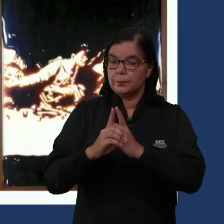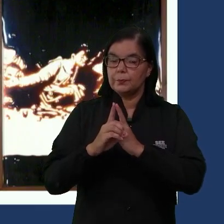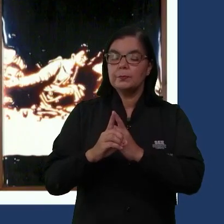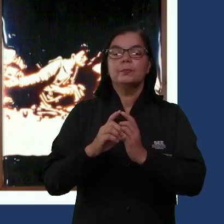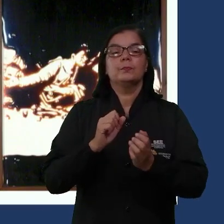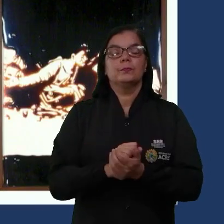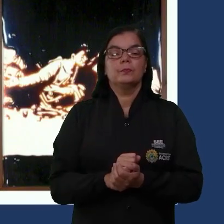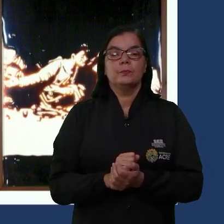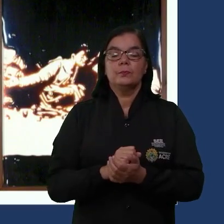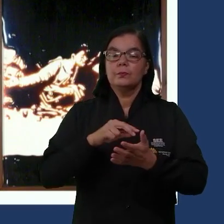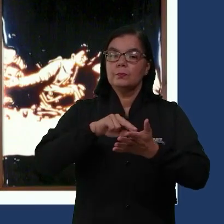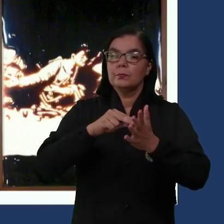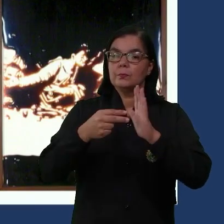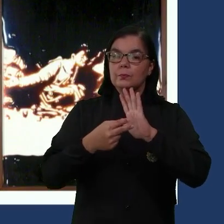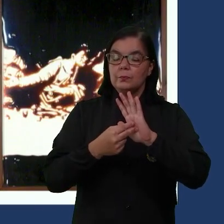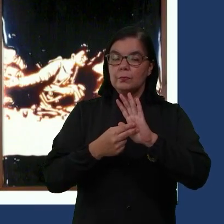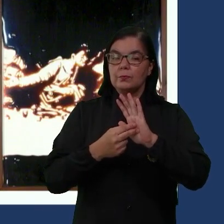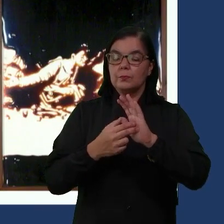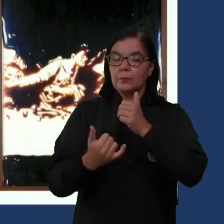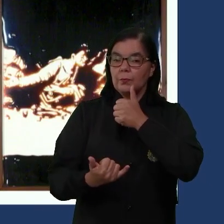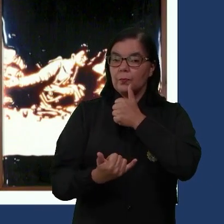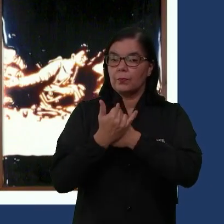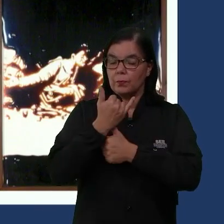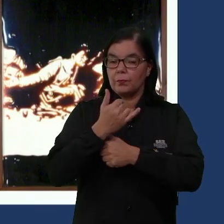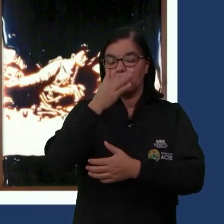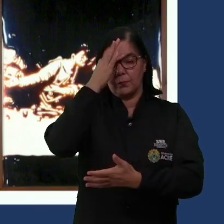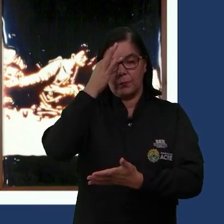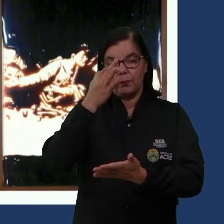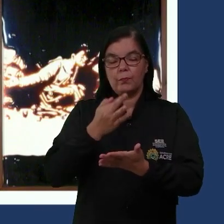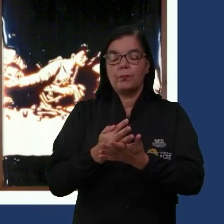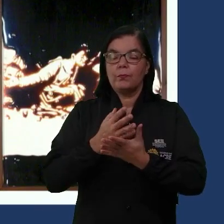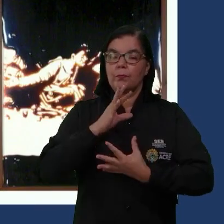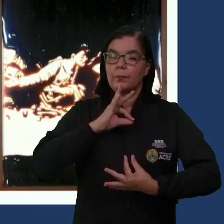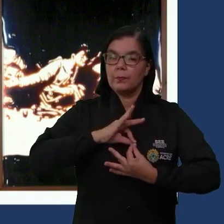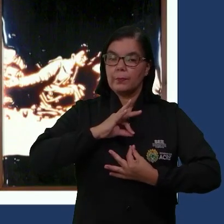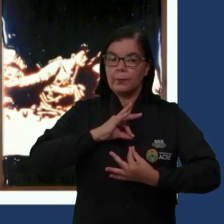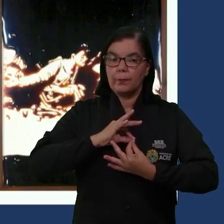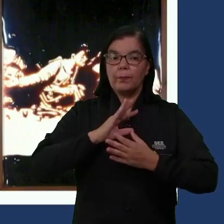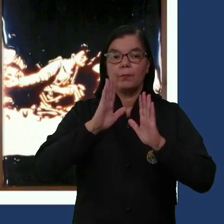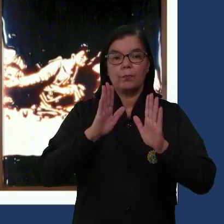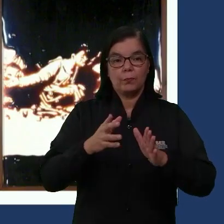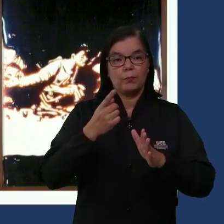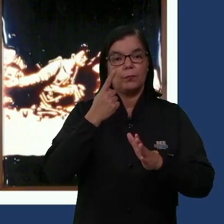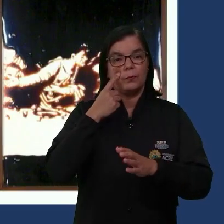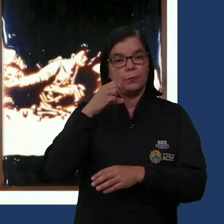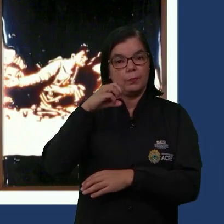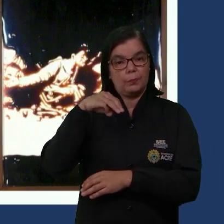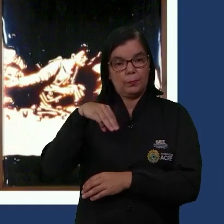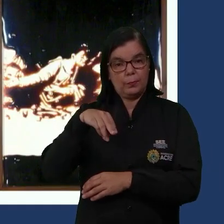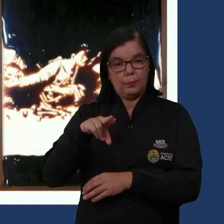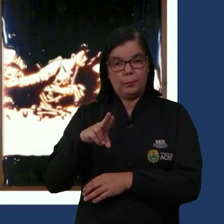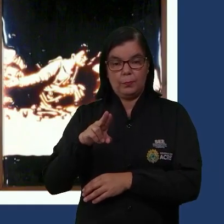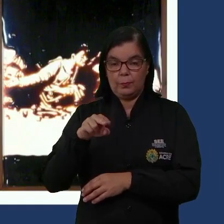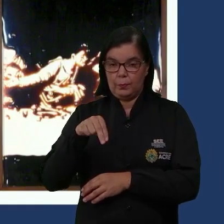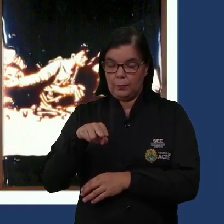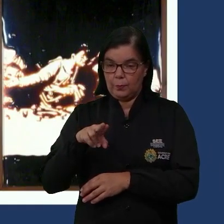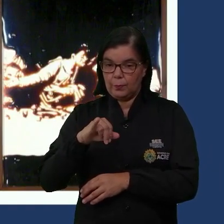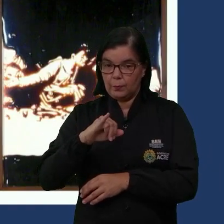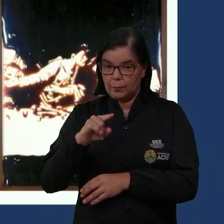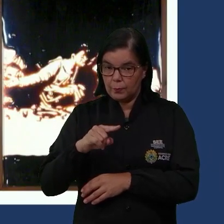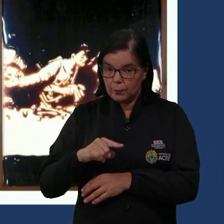uma simbologia à traição, fé e espiritualidade. Já Vicky Muniz, que também é